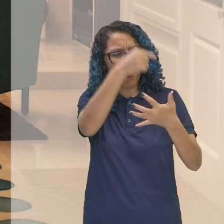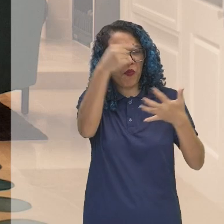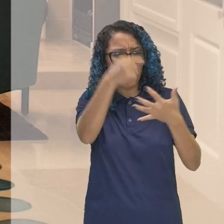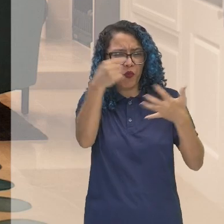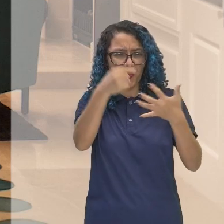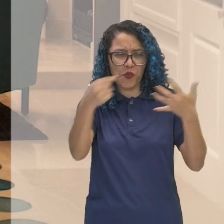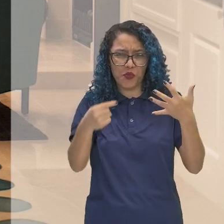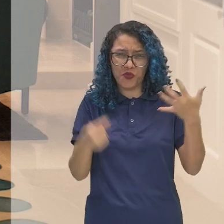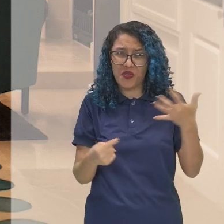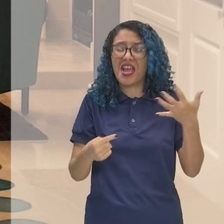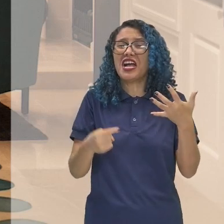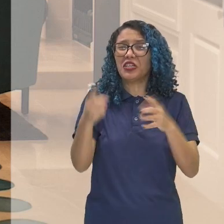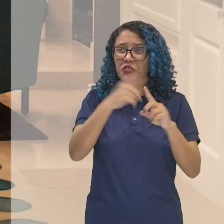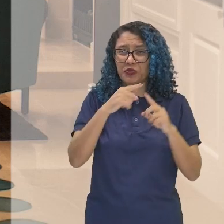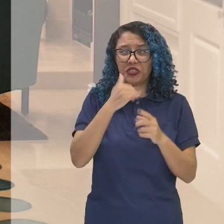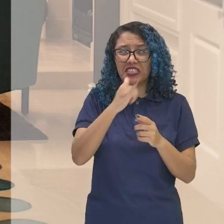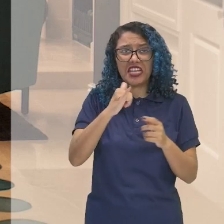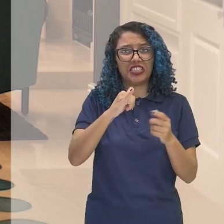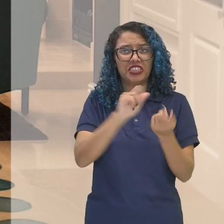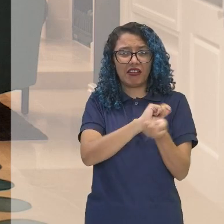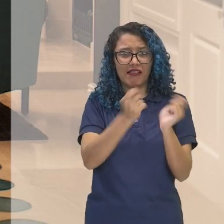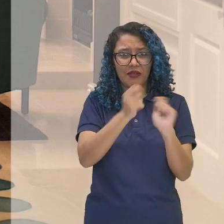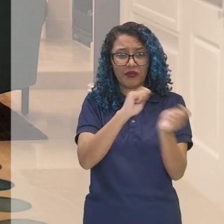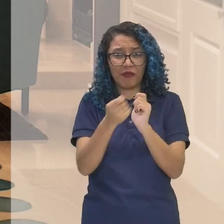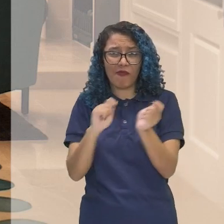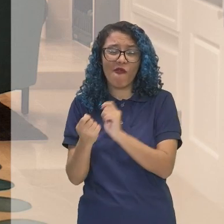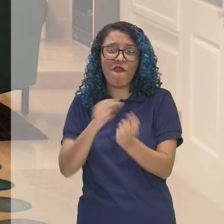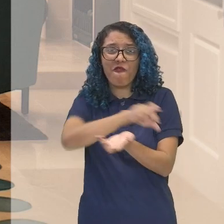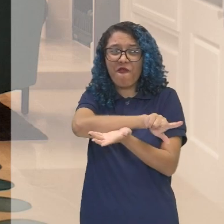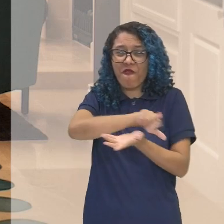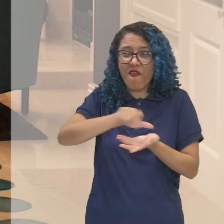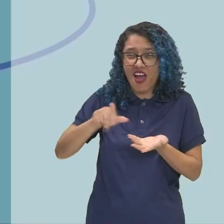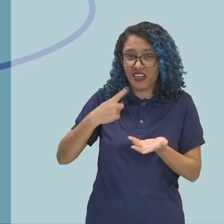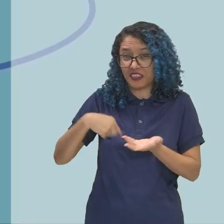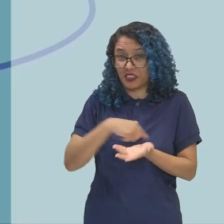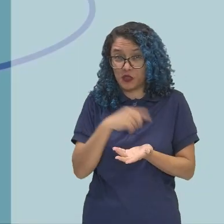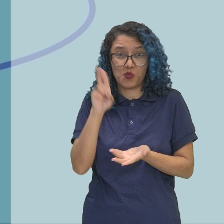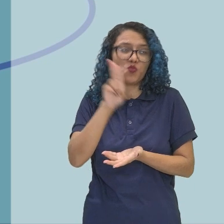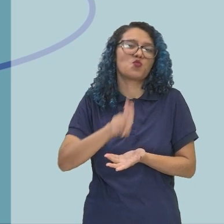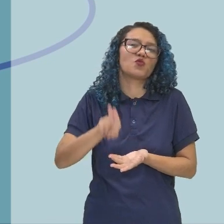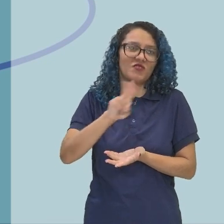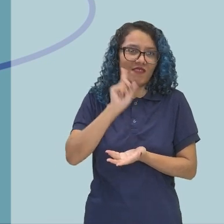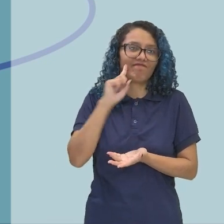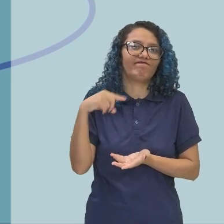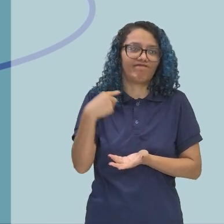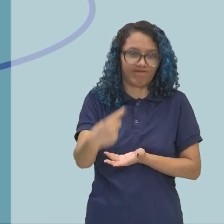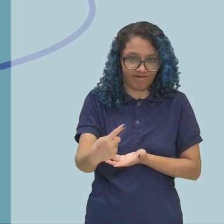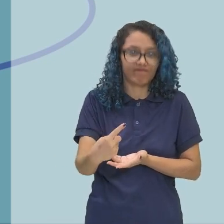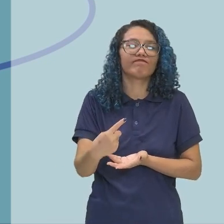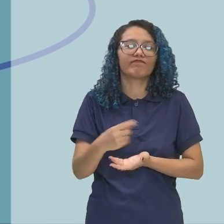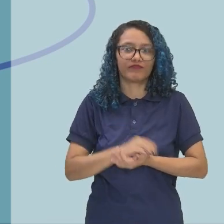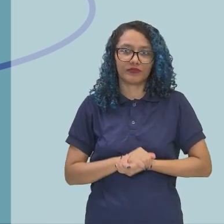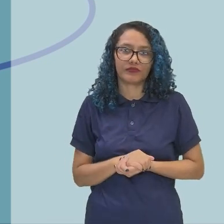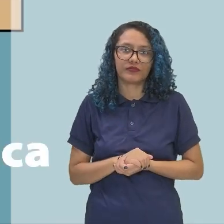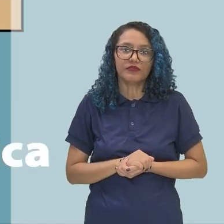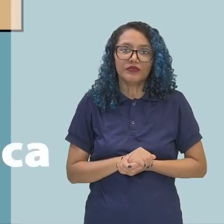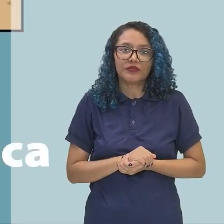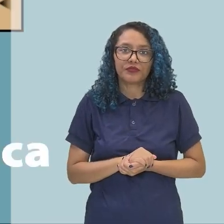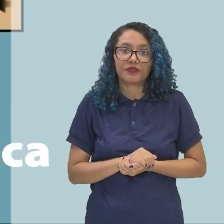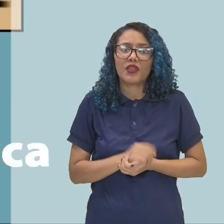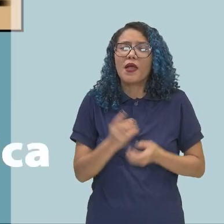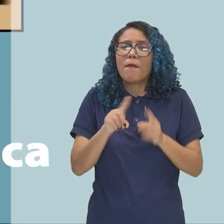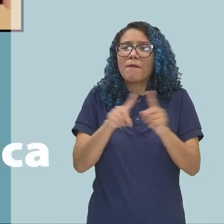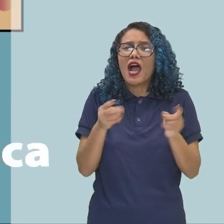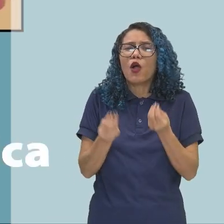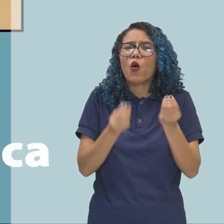mais versáteis de energia que usamos no nosso cotidiano. ela é gerada pela